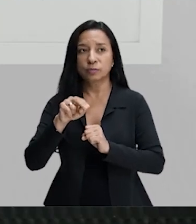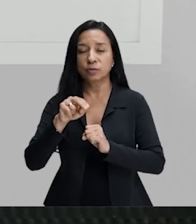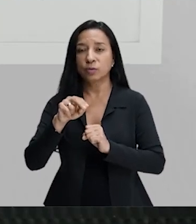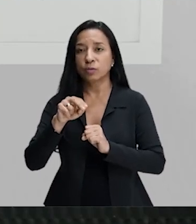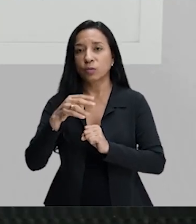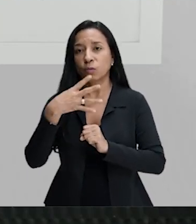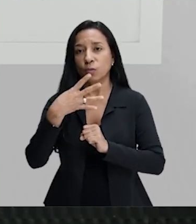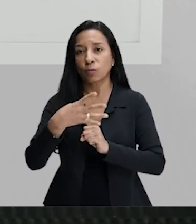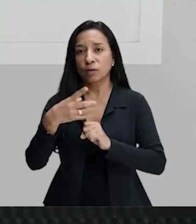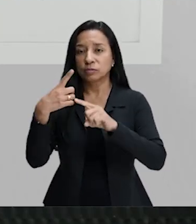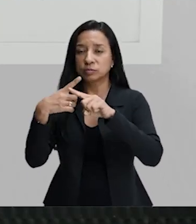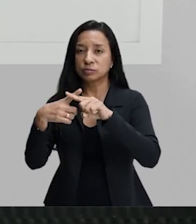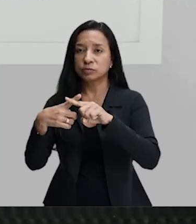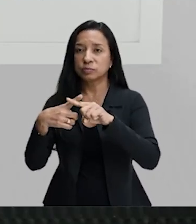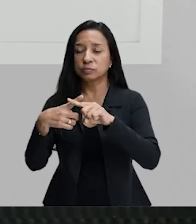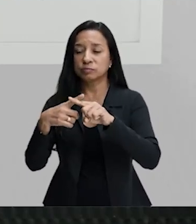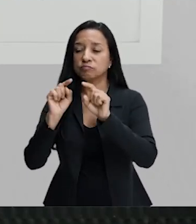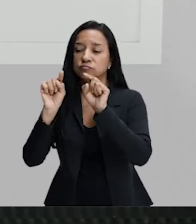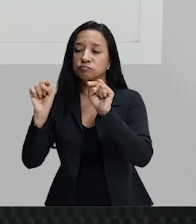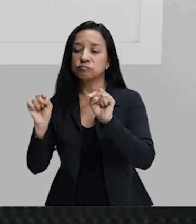x menos 3. Ó.